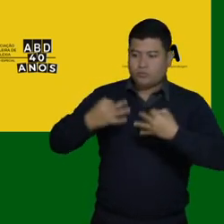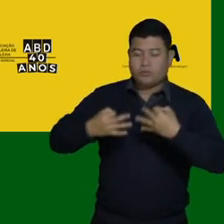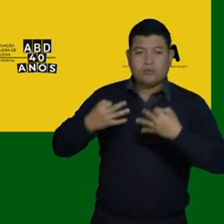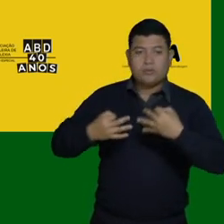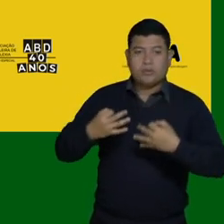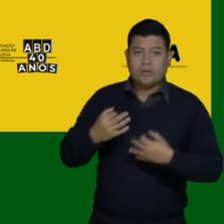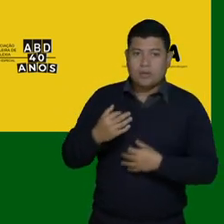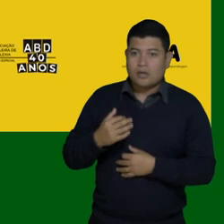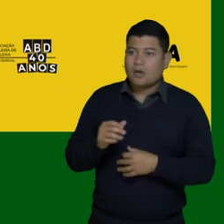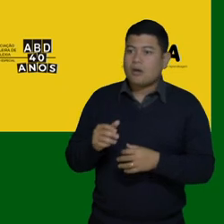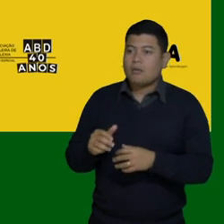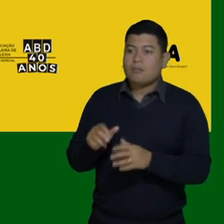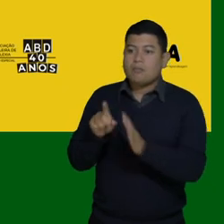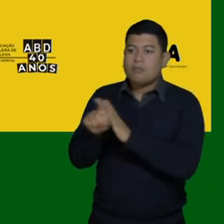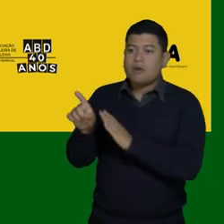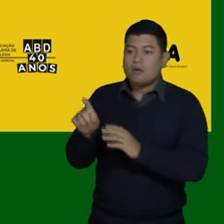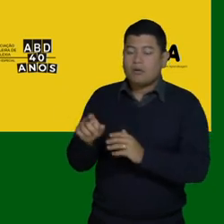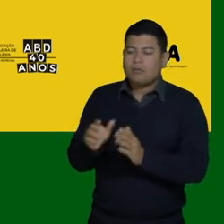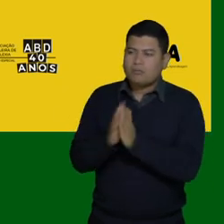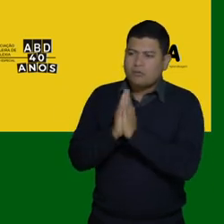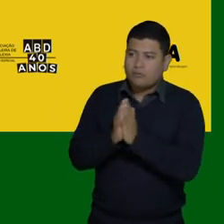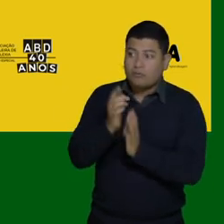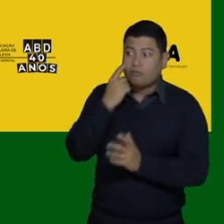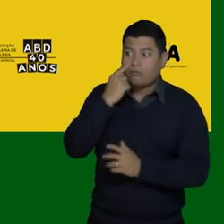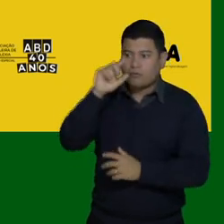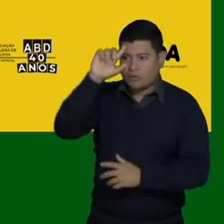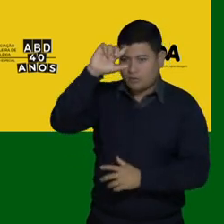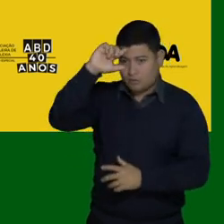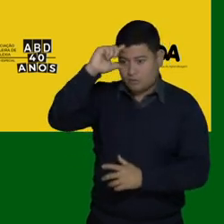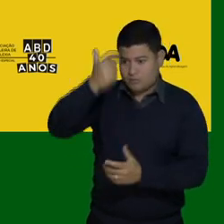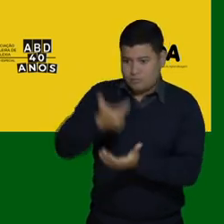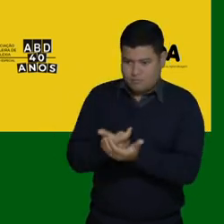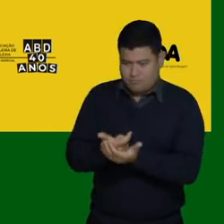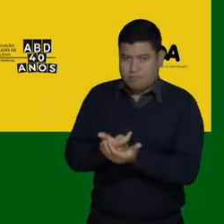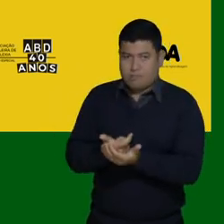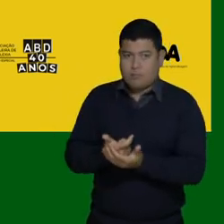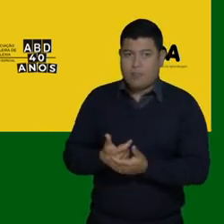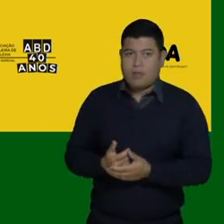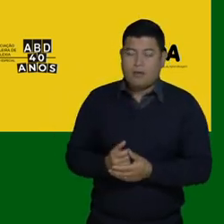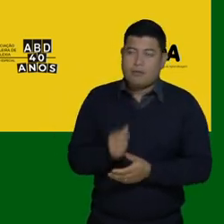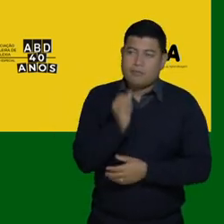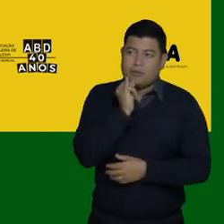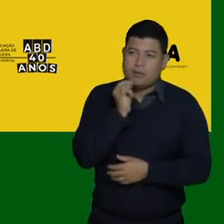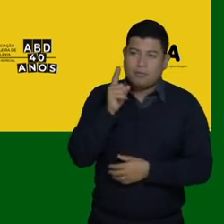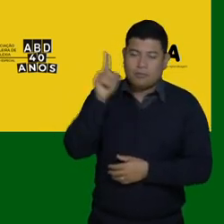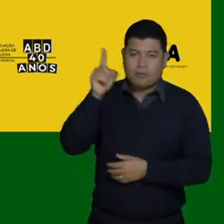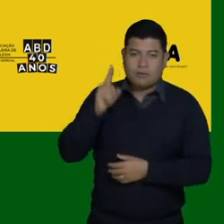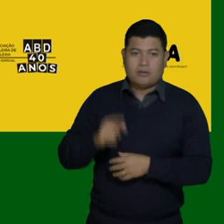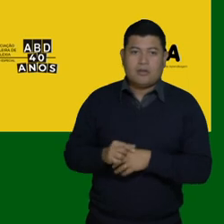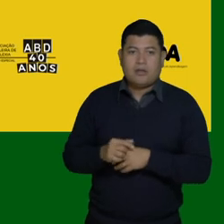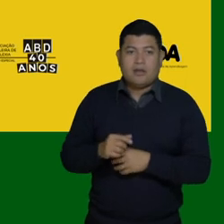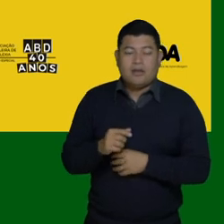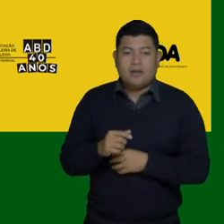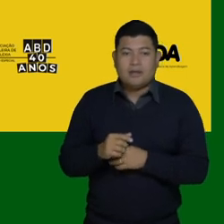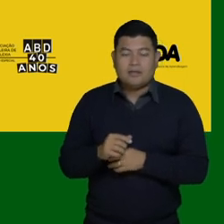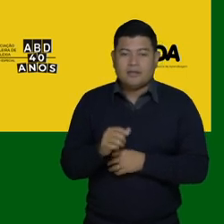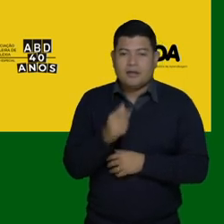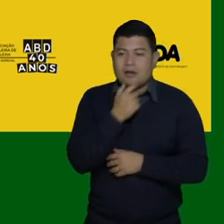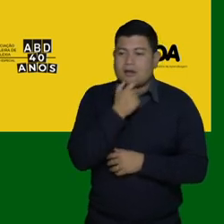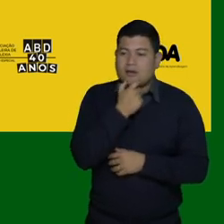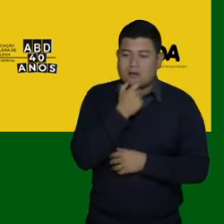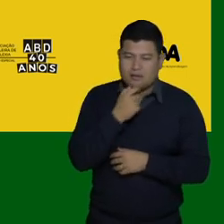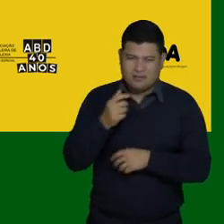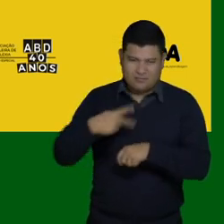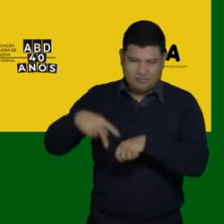disléxico e na Inglaterra tem uma pesquisa que a maior parte da população Car cer Ária é disléxica né então por isso de